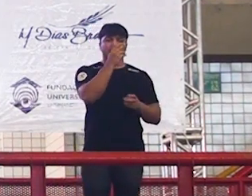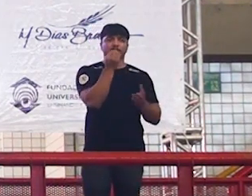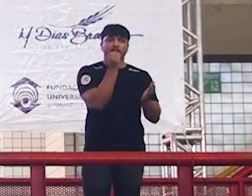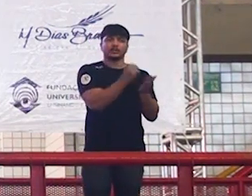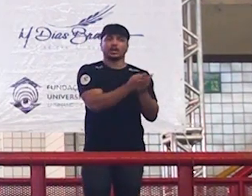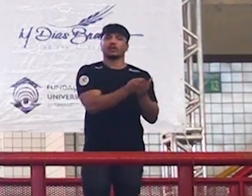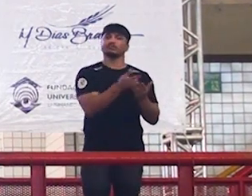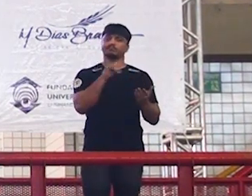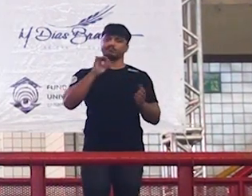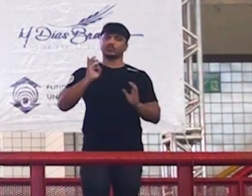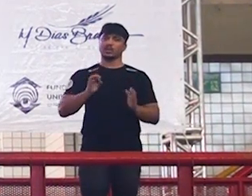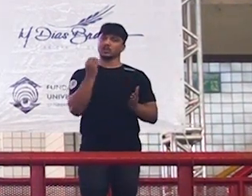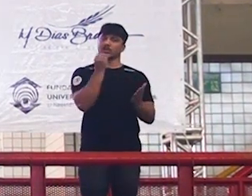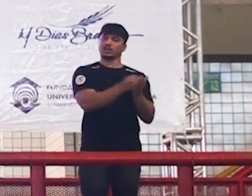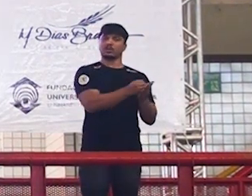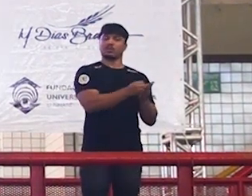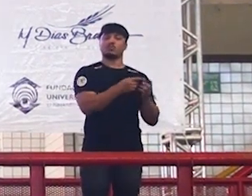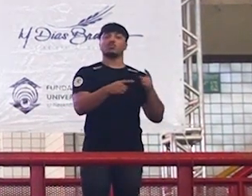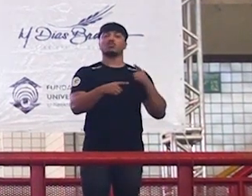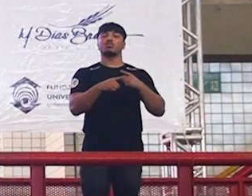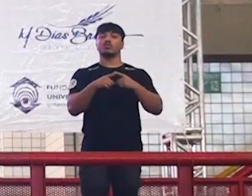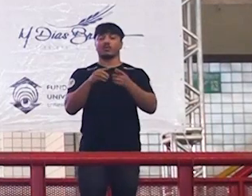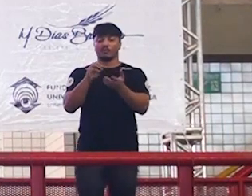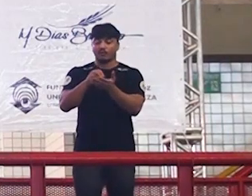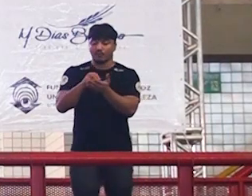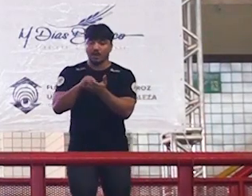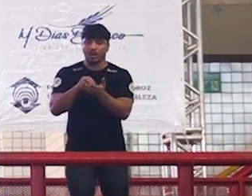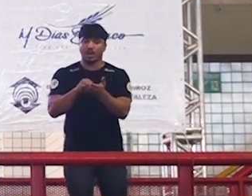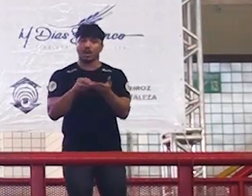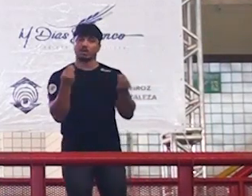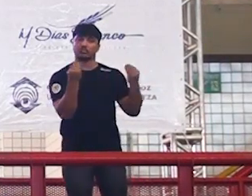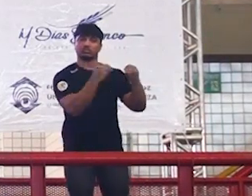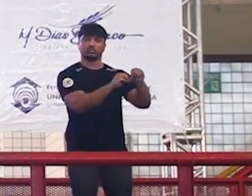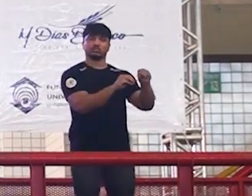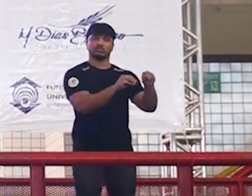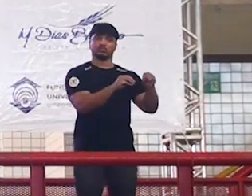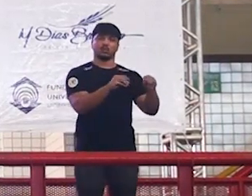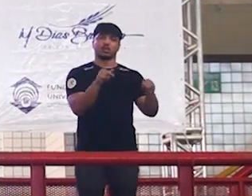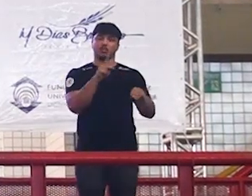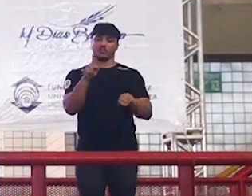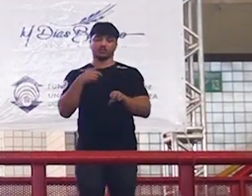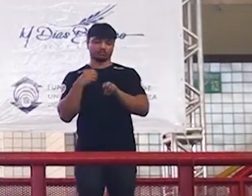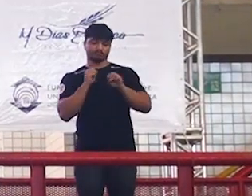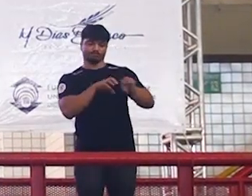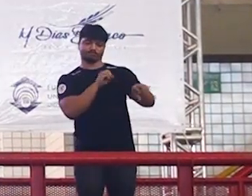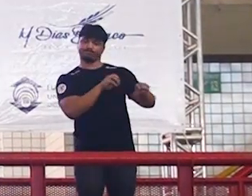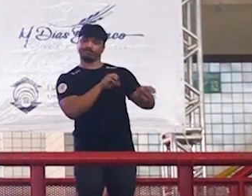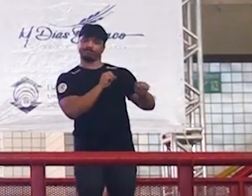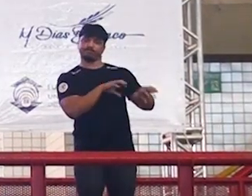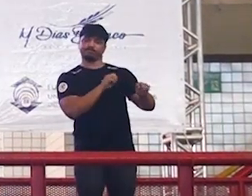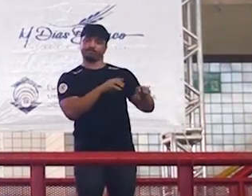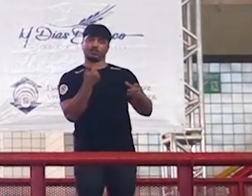zerado, porque ele não seguia as orientações de um professor de redação.